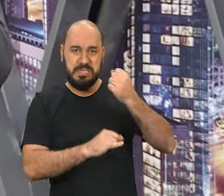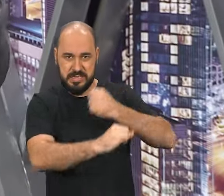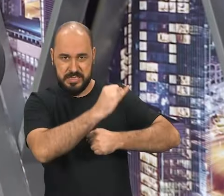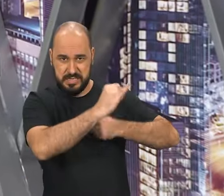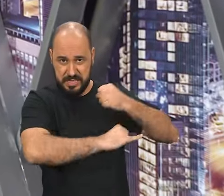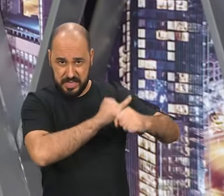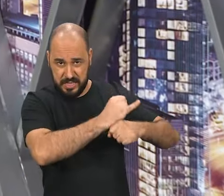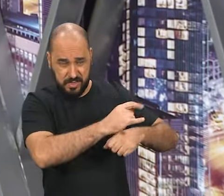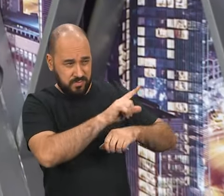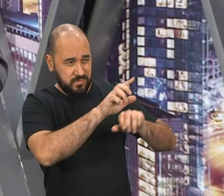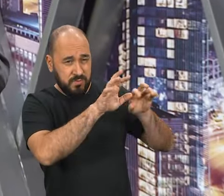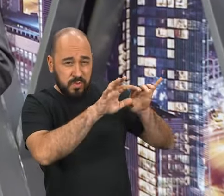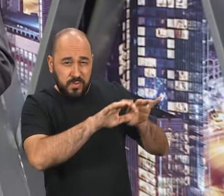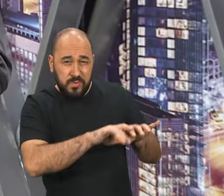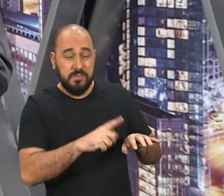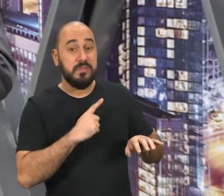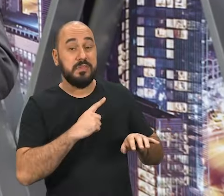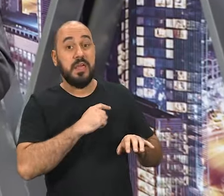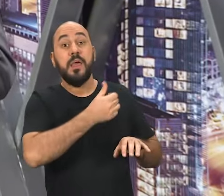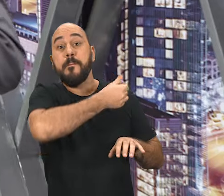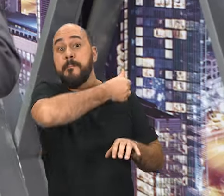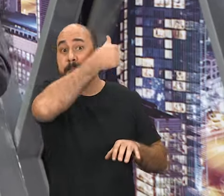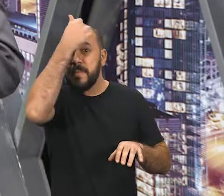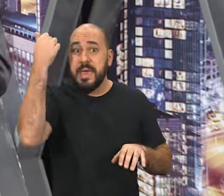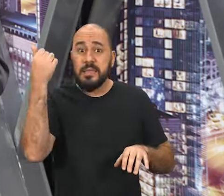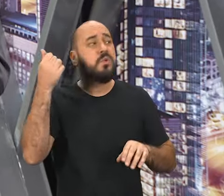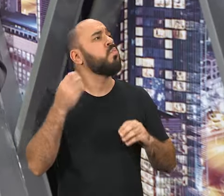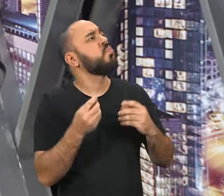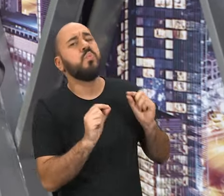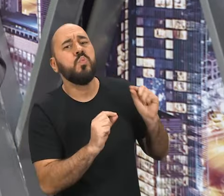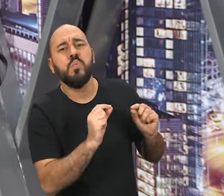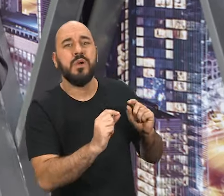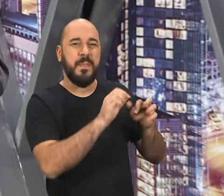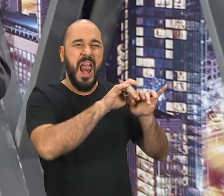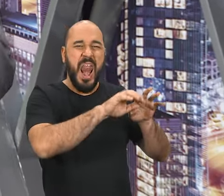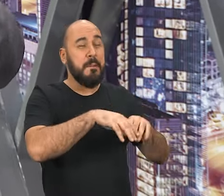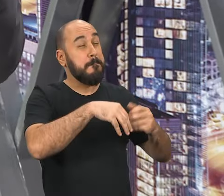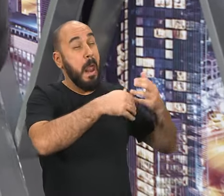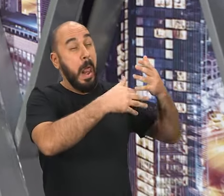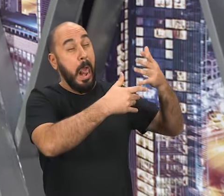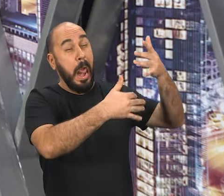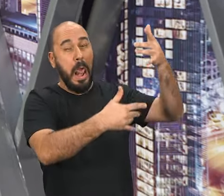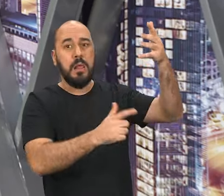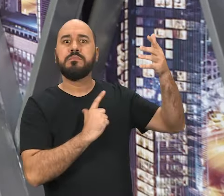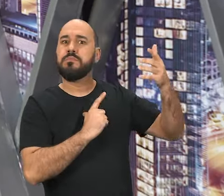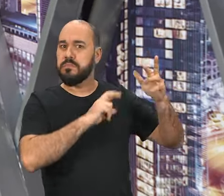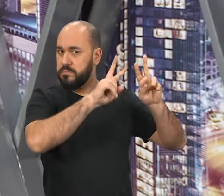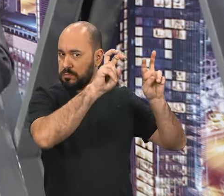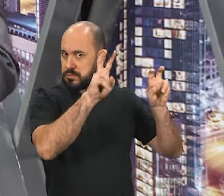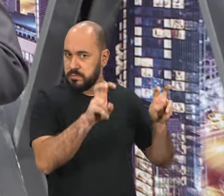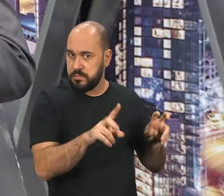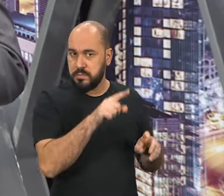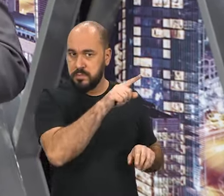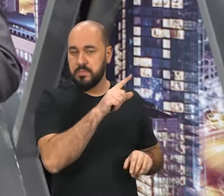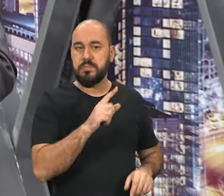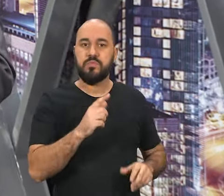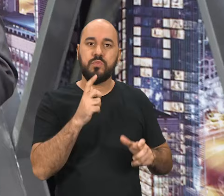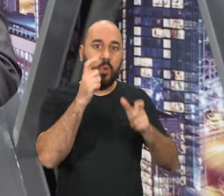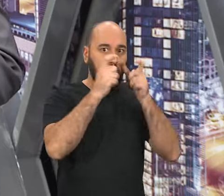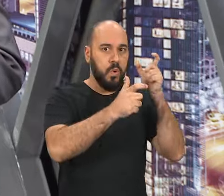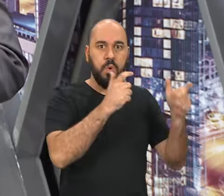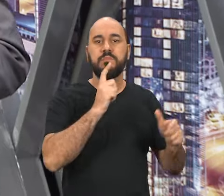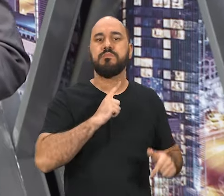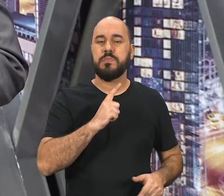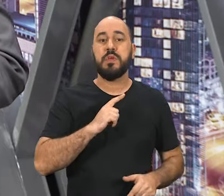quantas discussões existem sobre a besta do Apocalipse. E agora, com esse assunto da pandemia, do